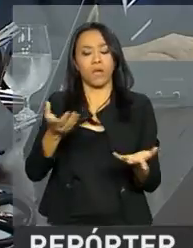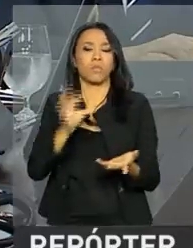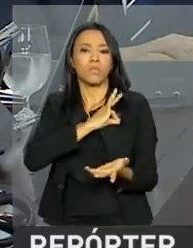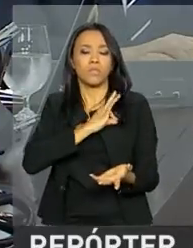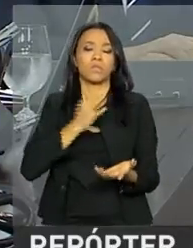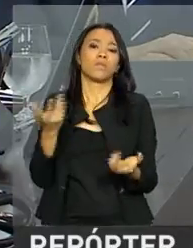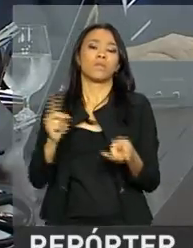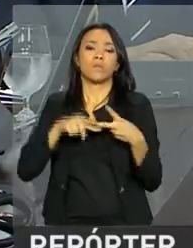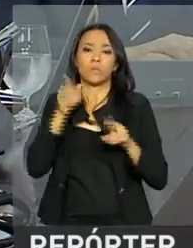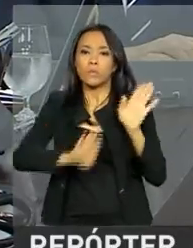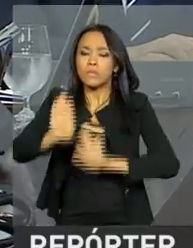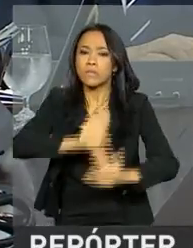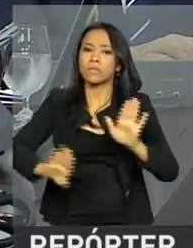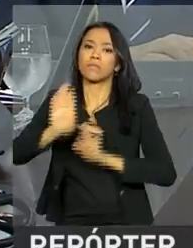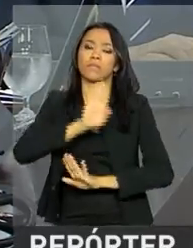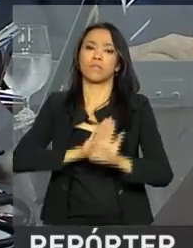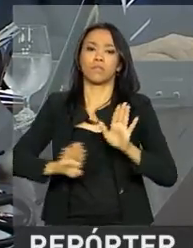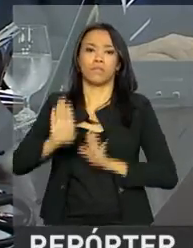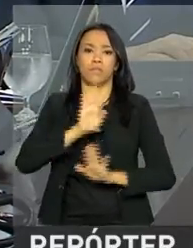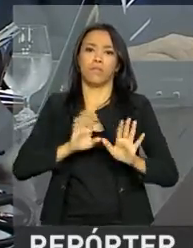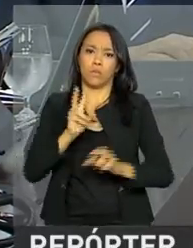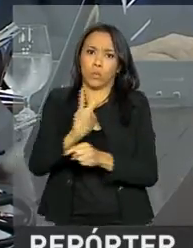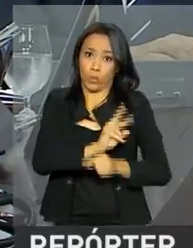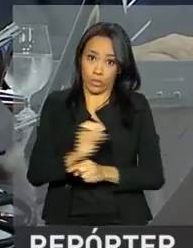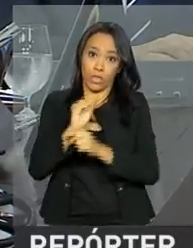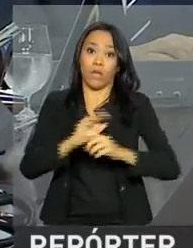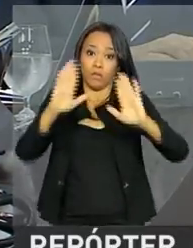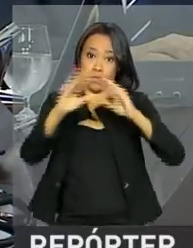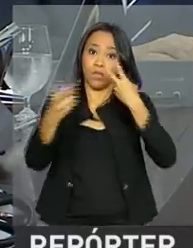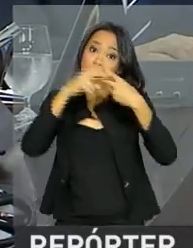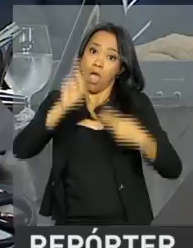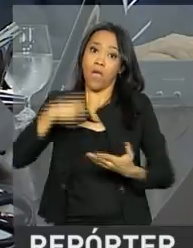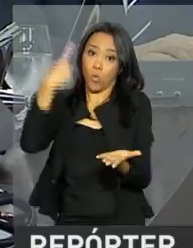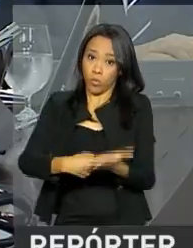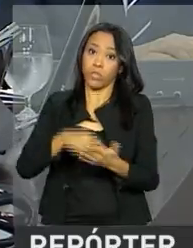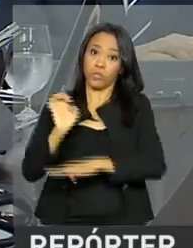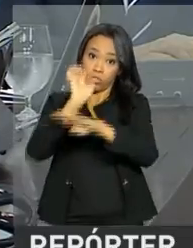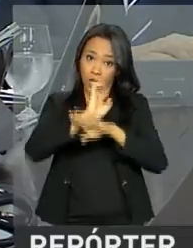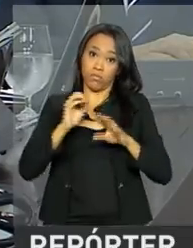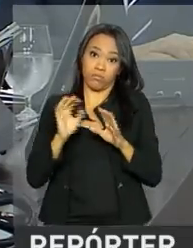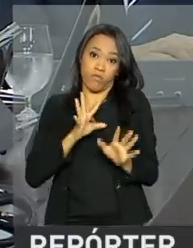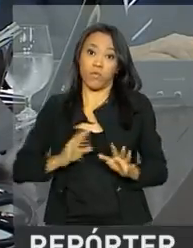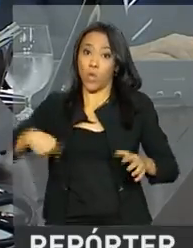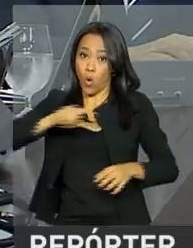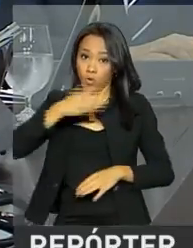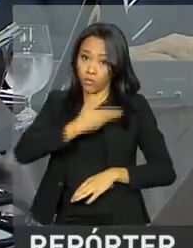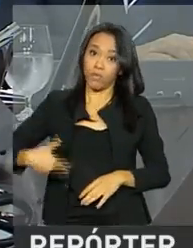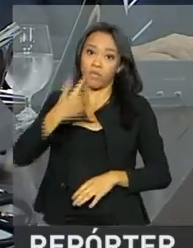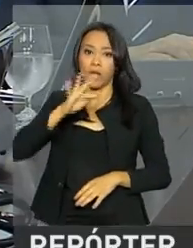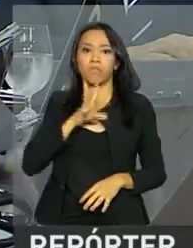cuidado com a questão penitenciária é competência dos estados não vamos invadidas nós vamos estar presentes